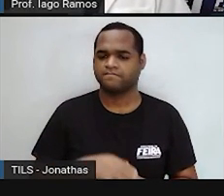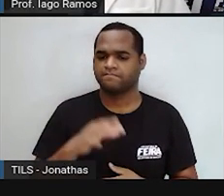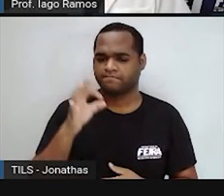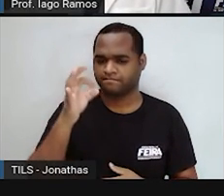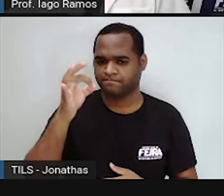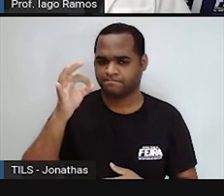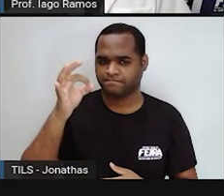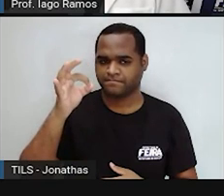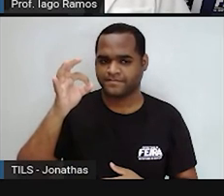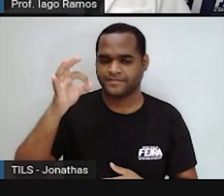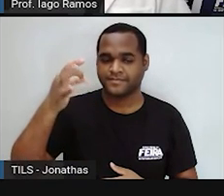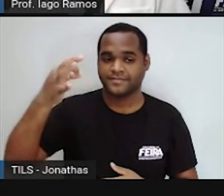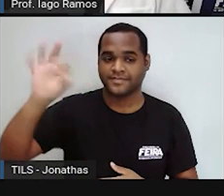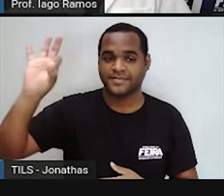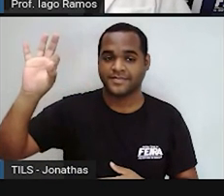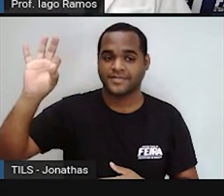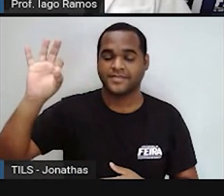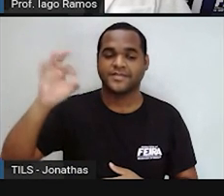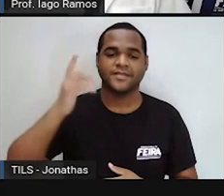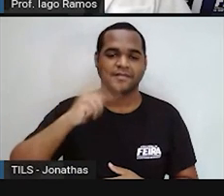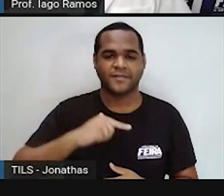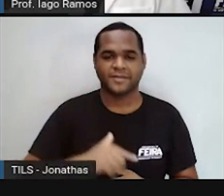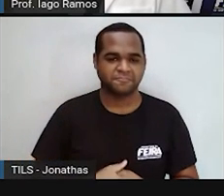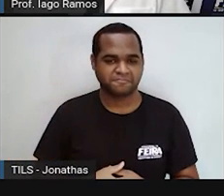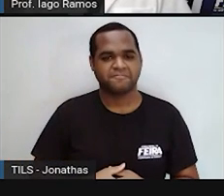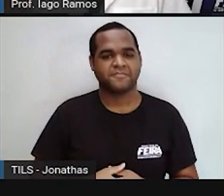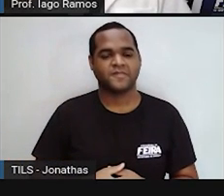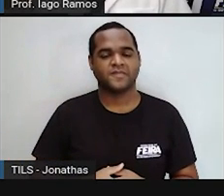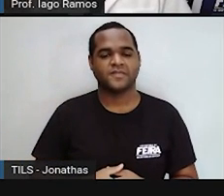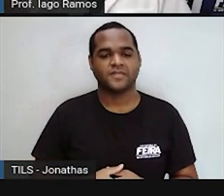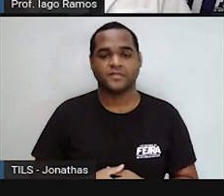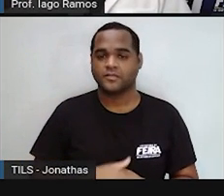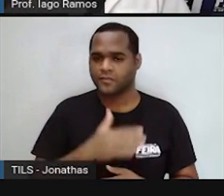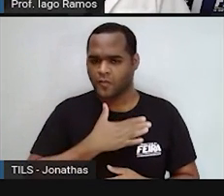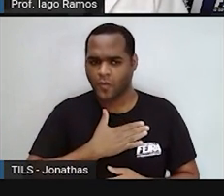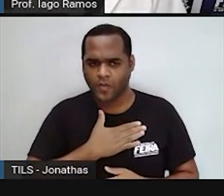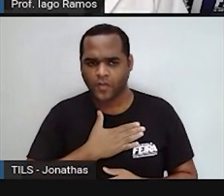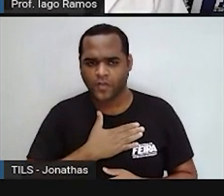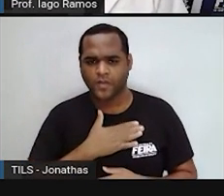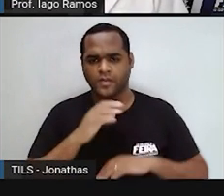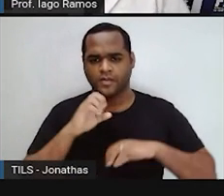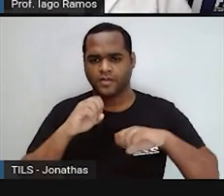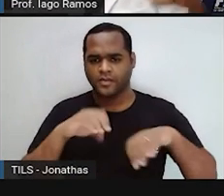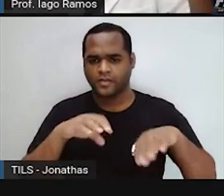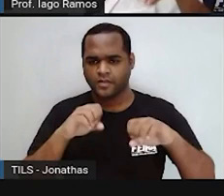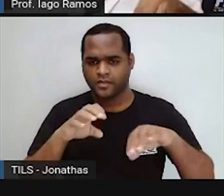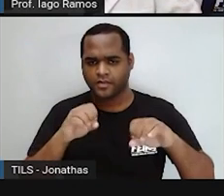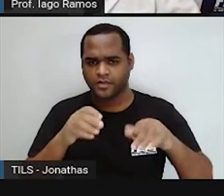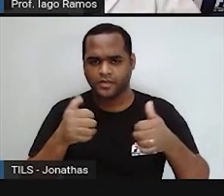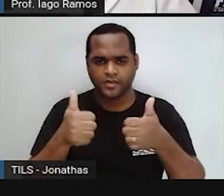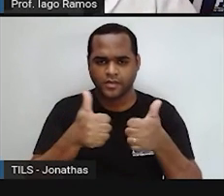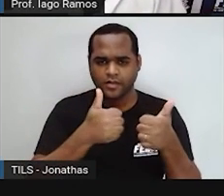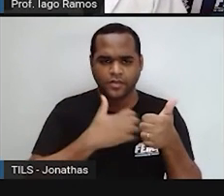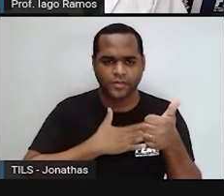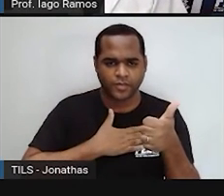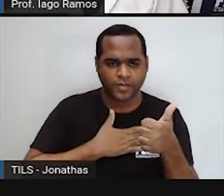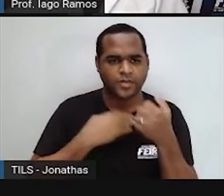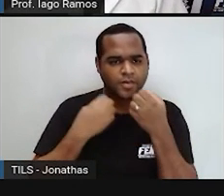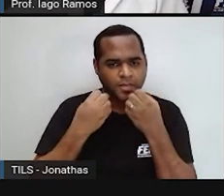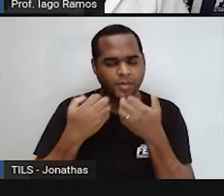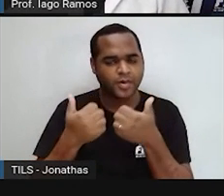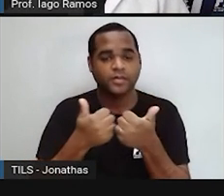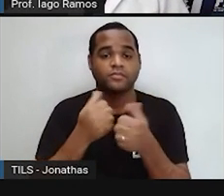é aquele ali que a gente encontrou certo você curtiu a nossa aula você curtiu essa aula aqui agora